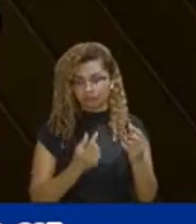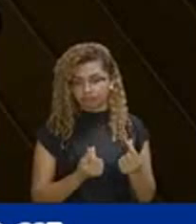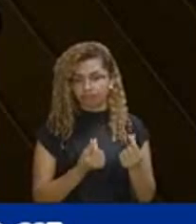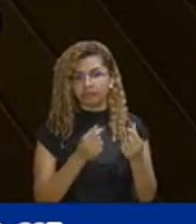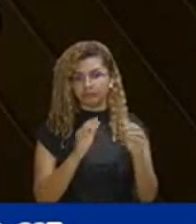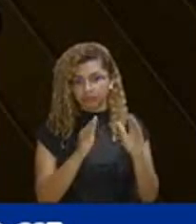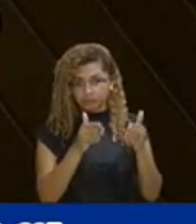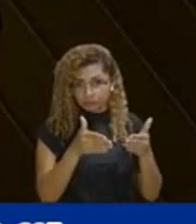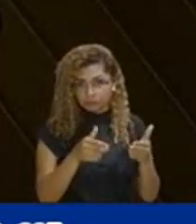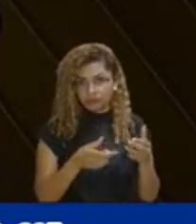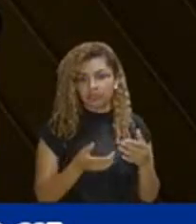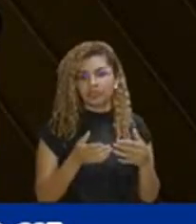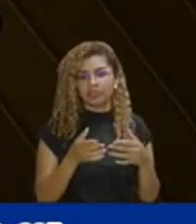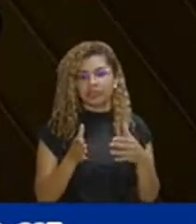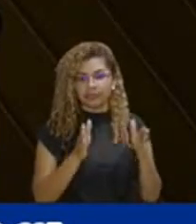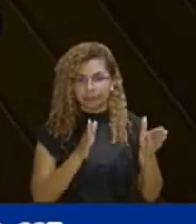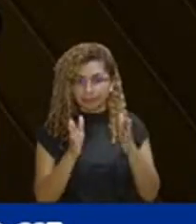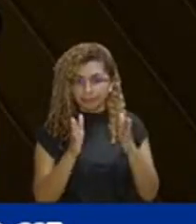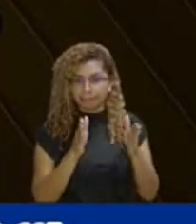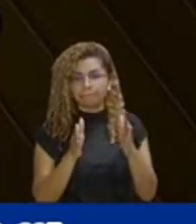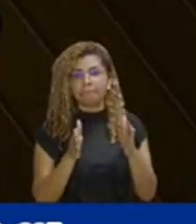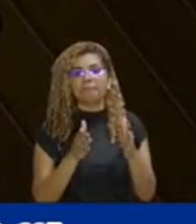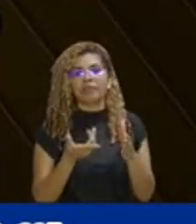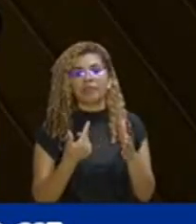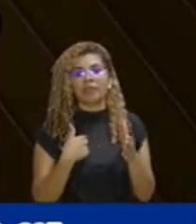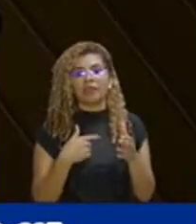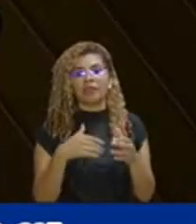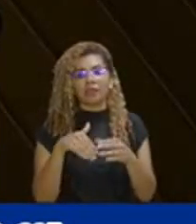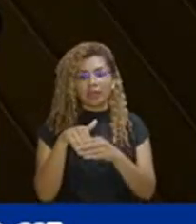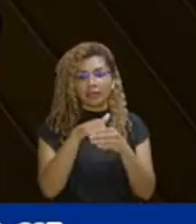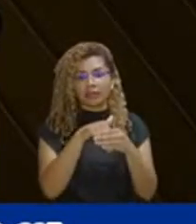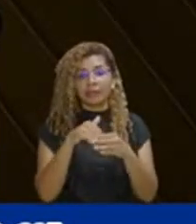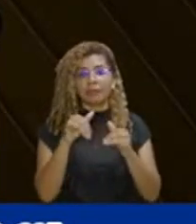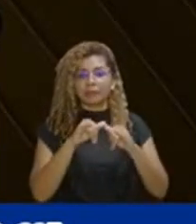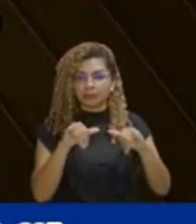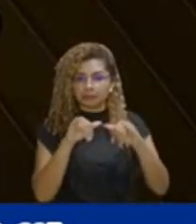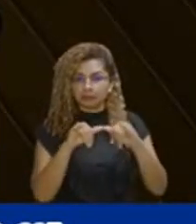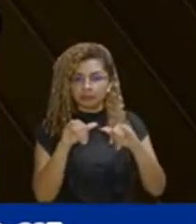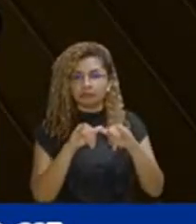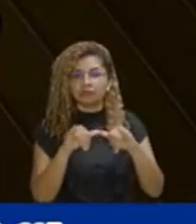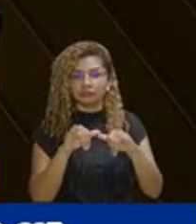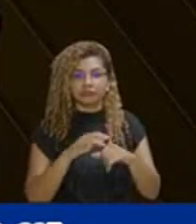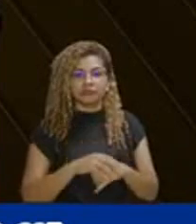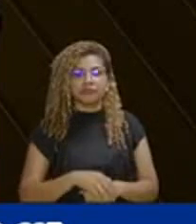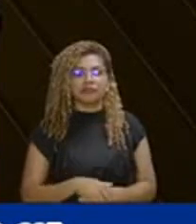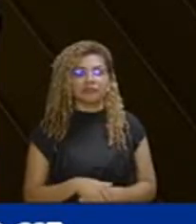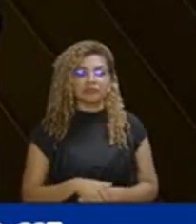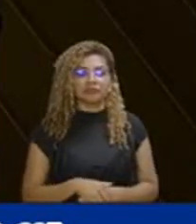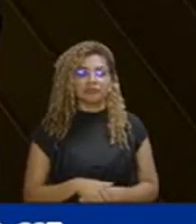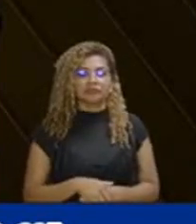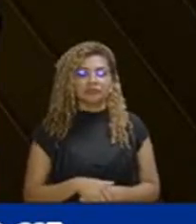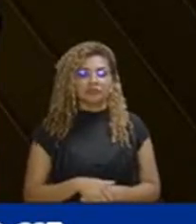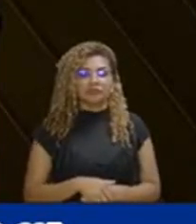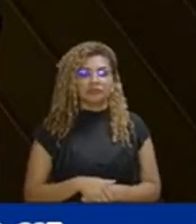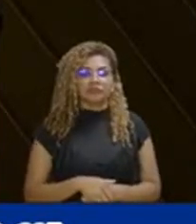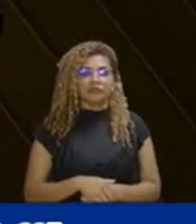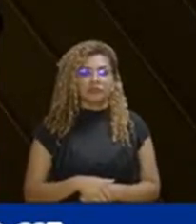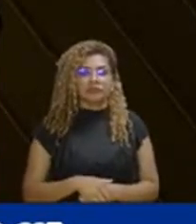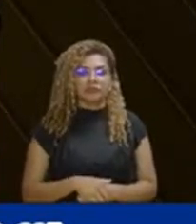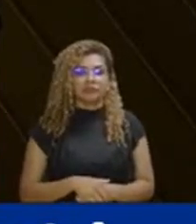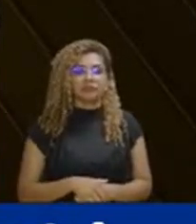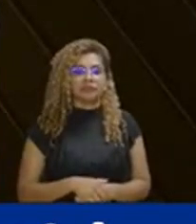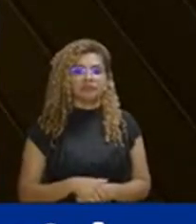mil, tendo realizado despesas de R$ 718.190,60.